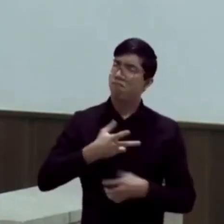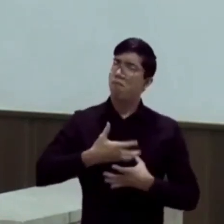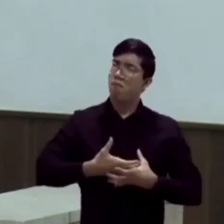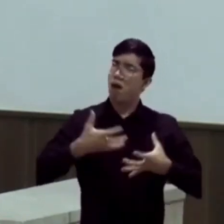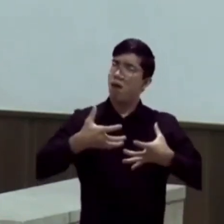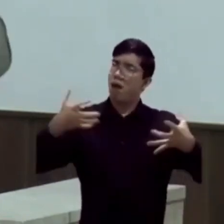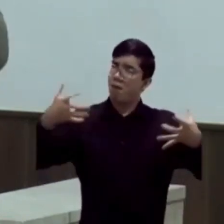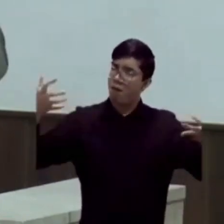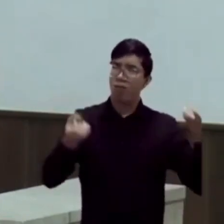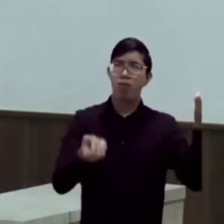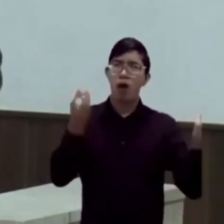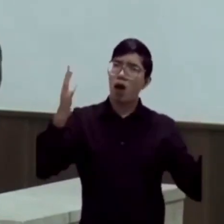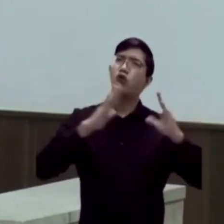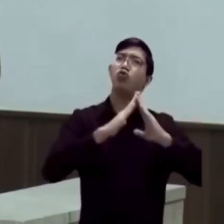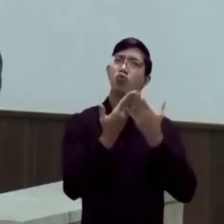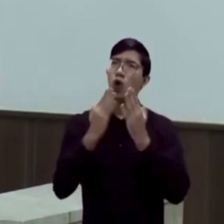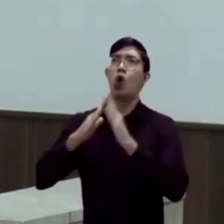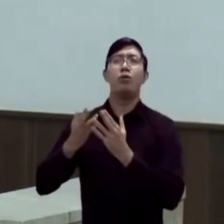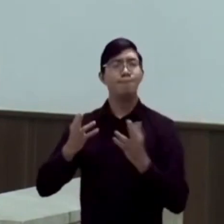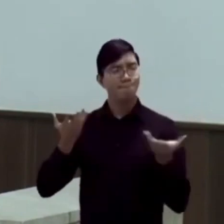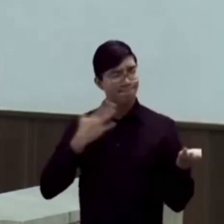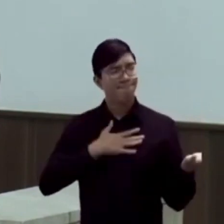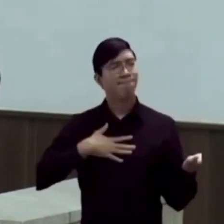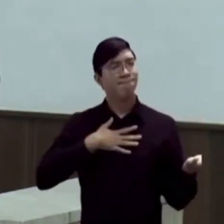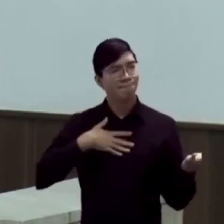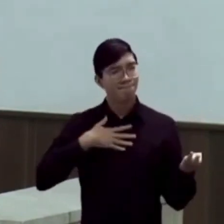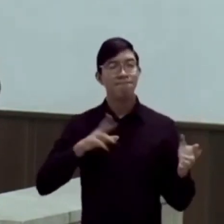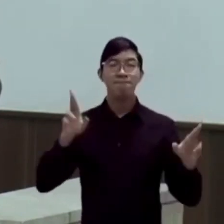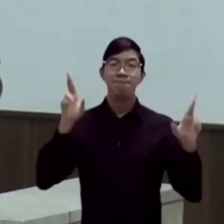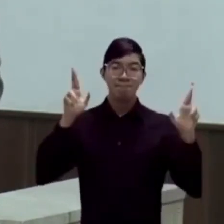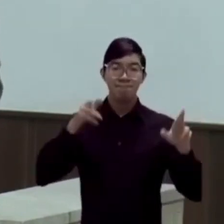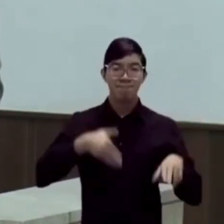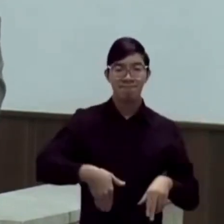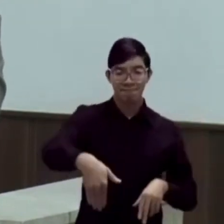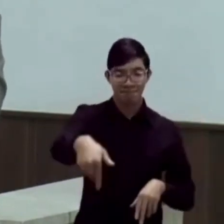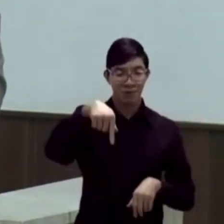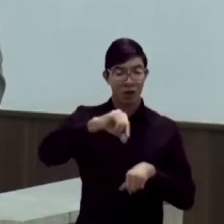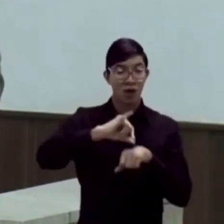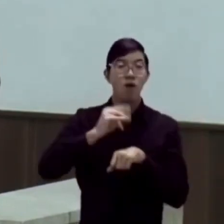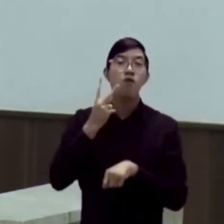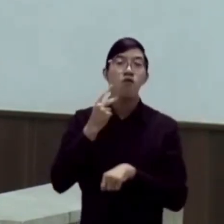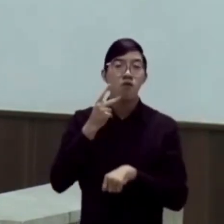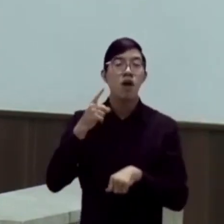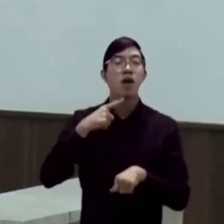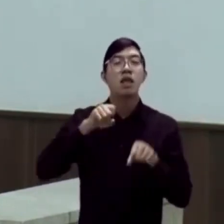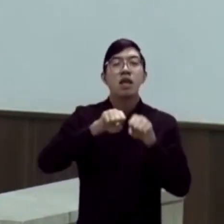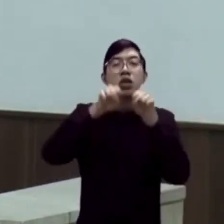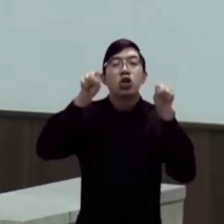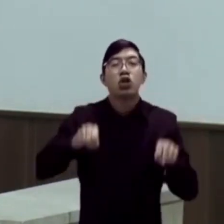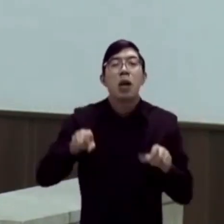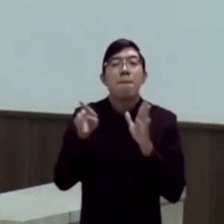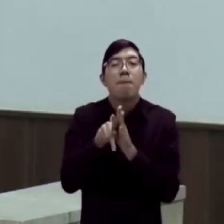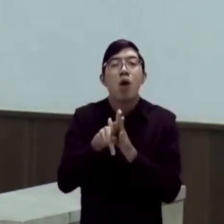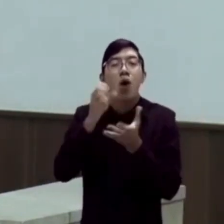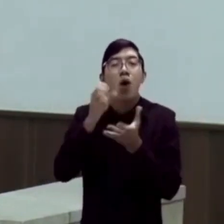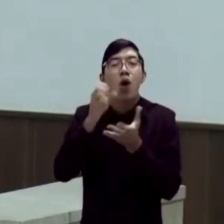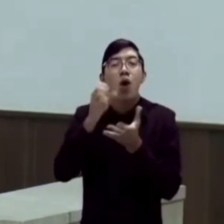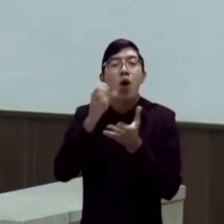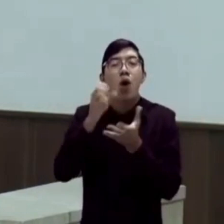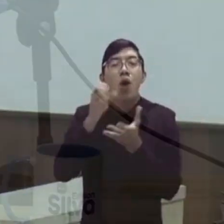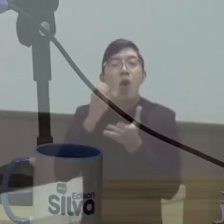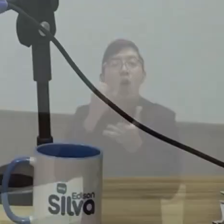entusiasmado em saber que, em breve, Fortaleza terá sistema de vídeo monitoramento em todas as escolas públicas de